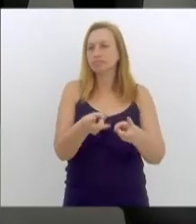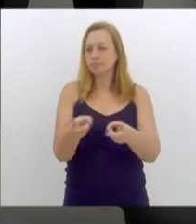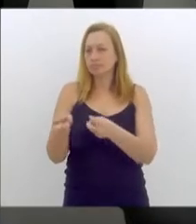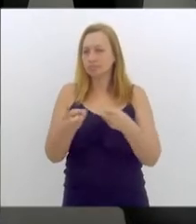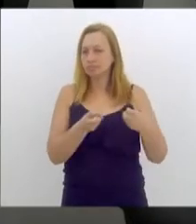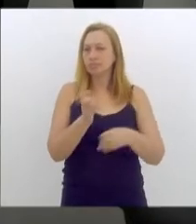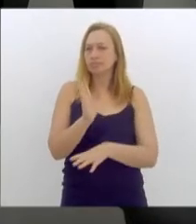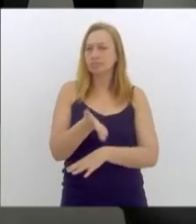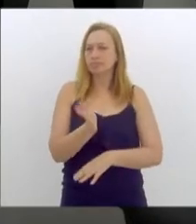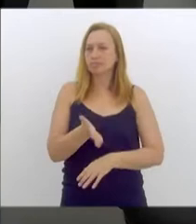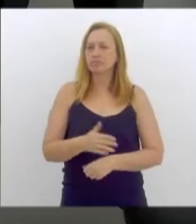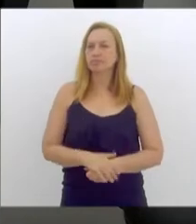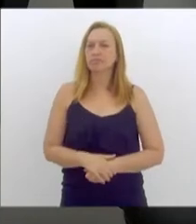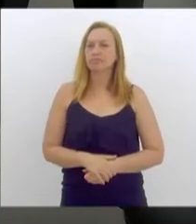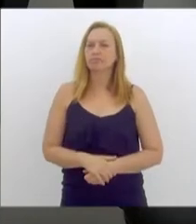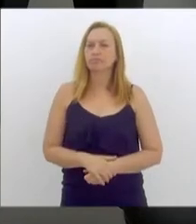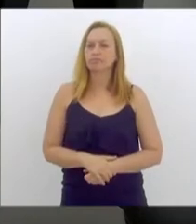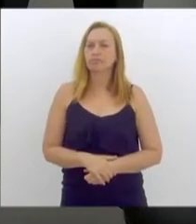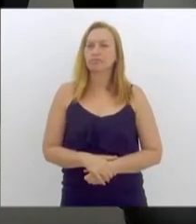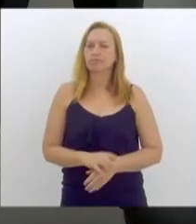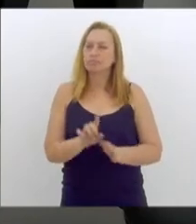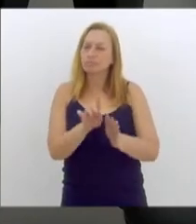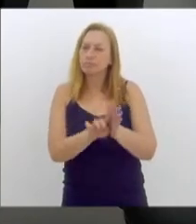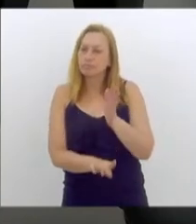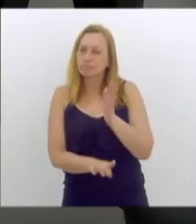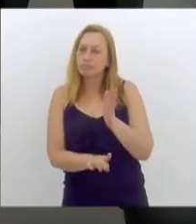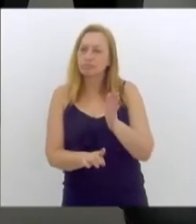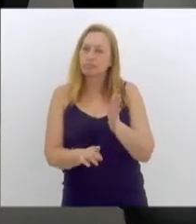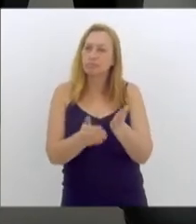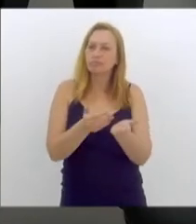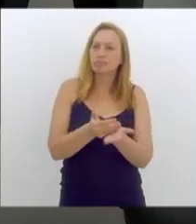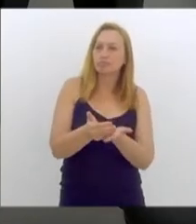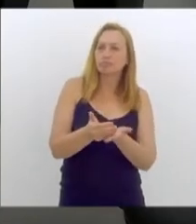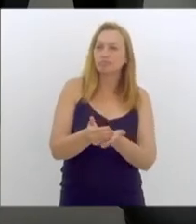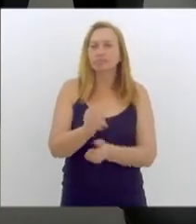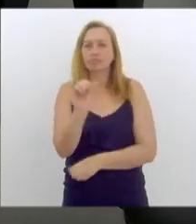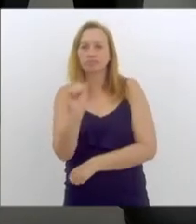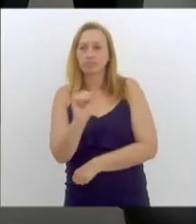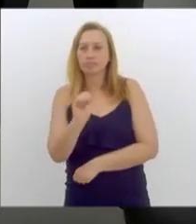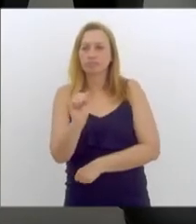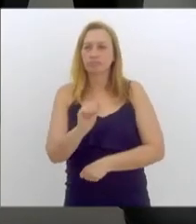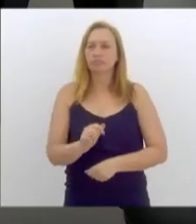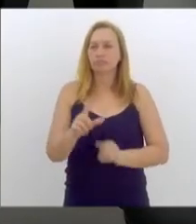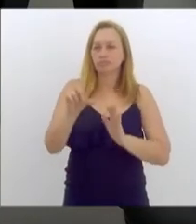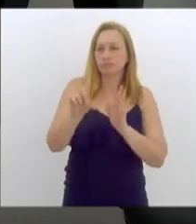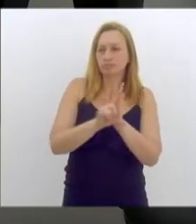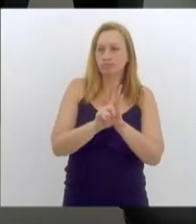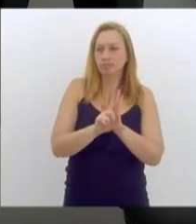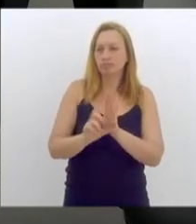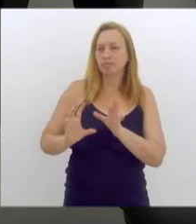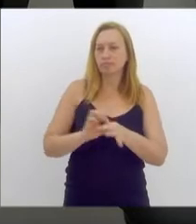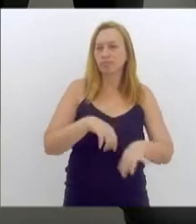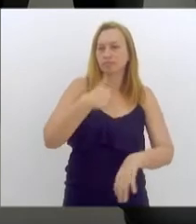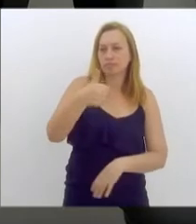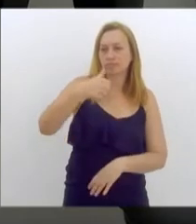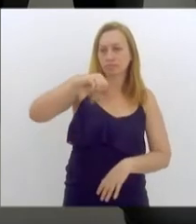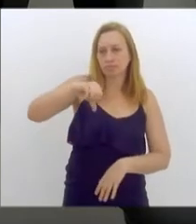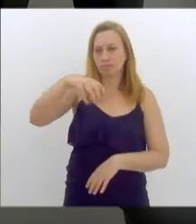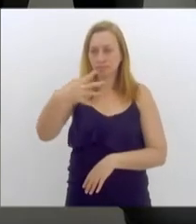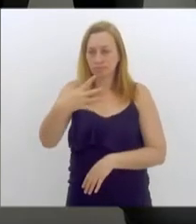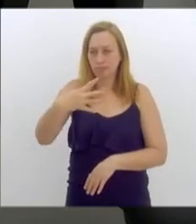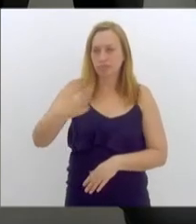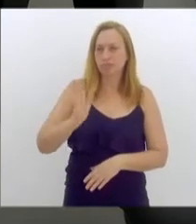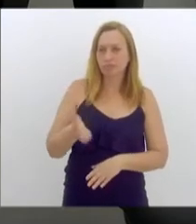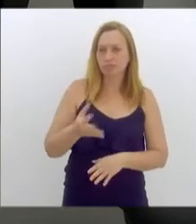é uma certa redução a partir de agosto em decorrência da lei complementar 194 a gente já sente já